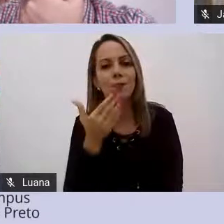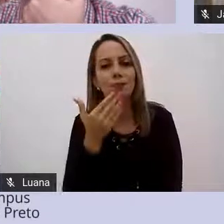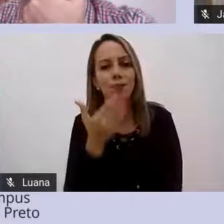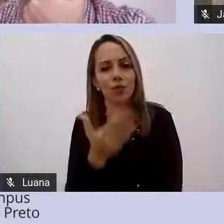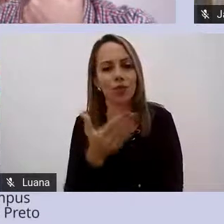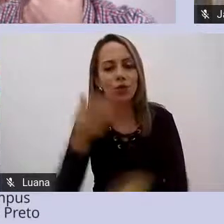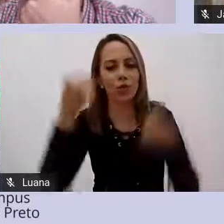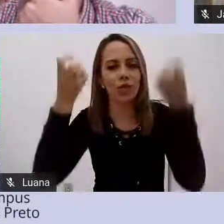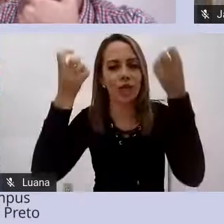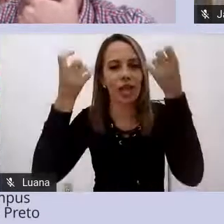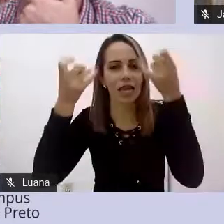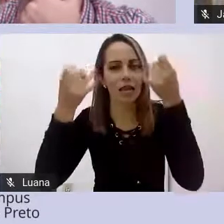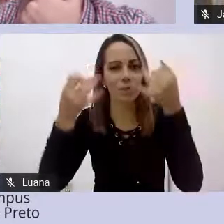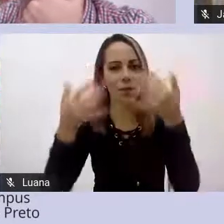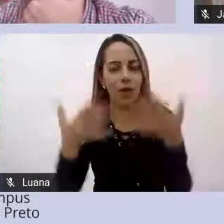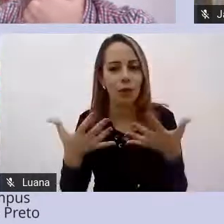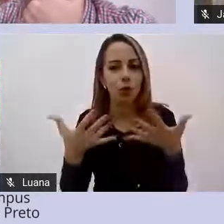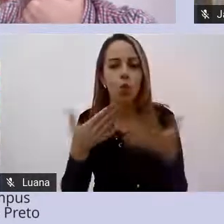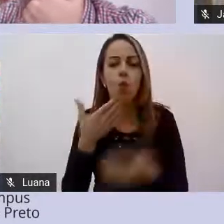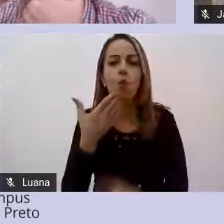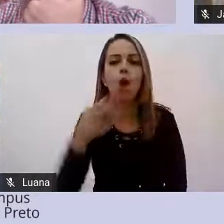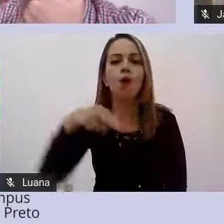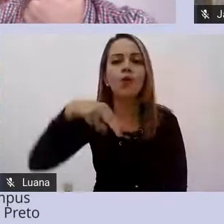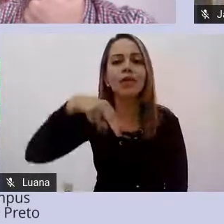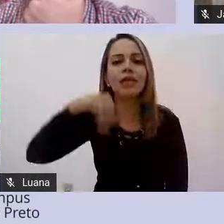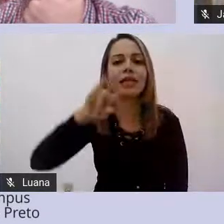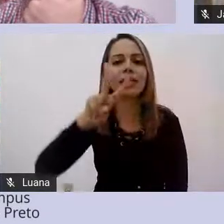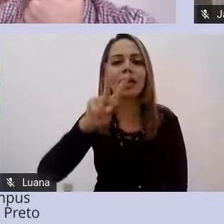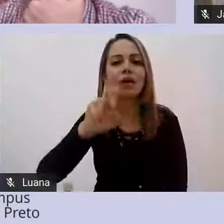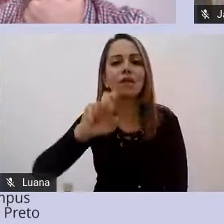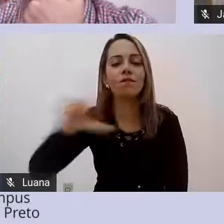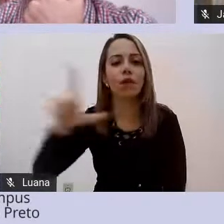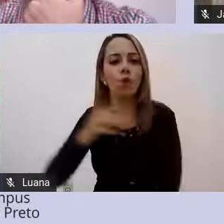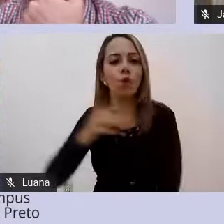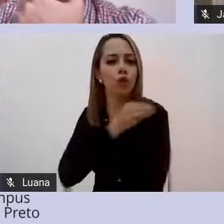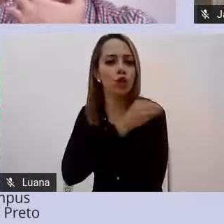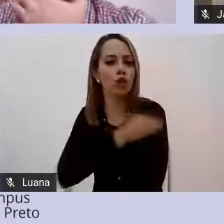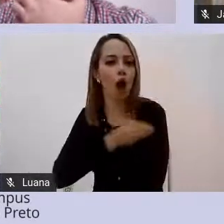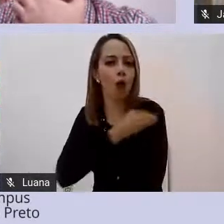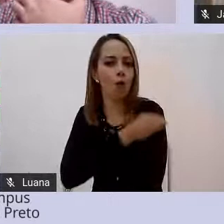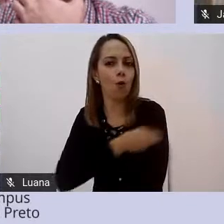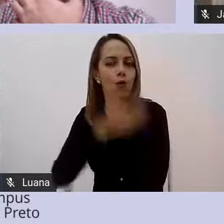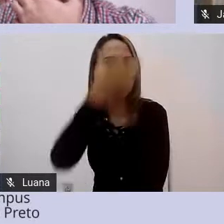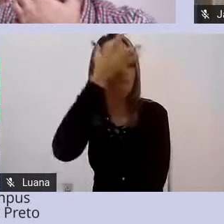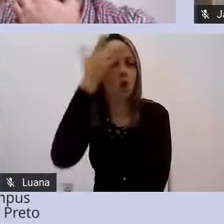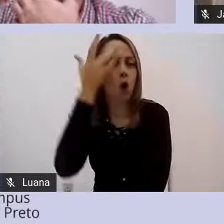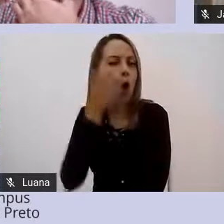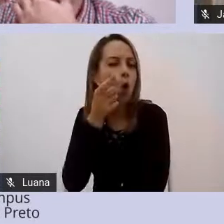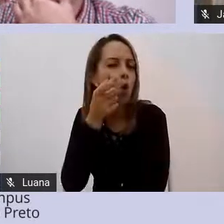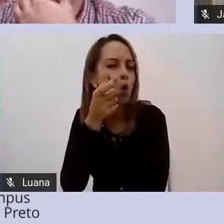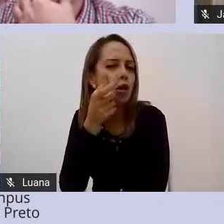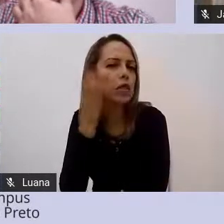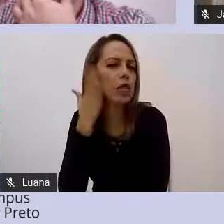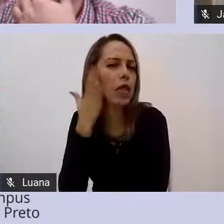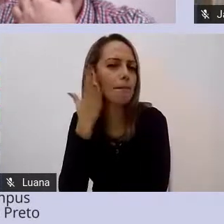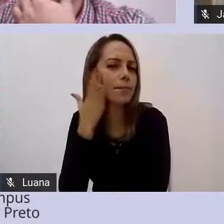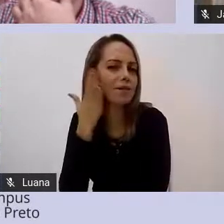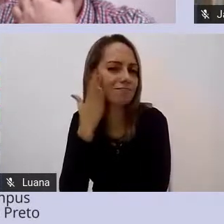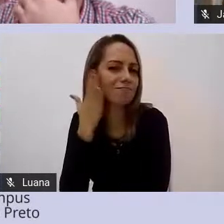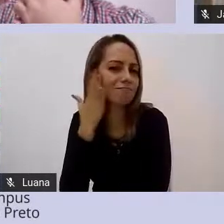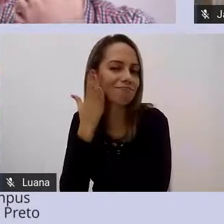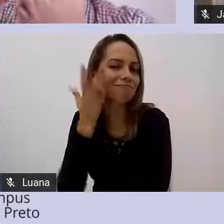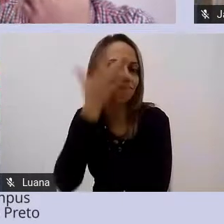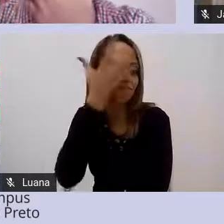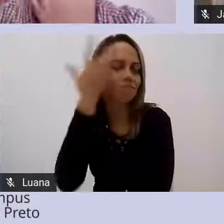relação ao nível alcoólico da bebida, foi um ponto de curiosidade, né? Levantado no chat,